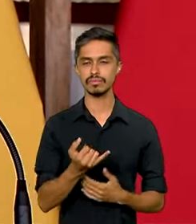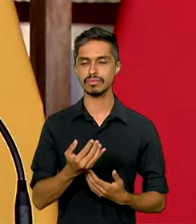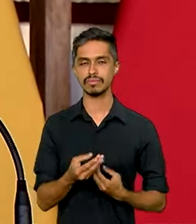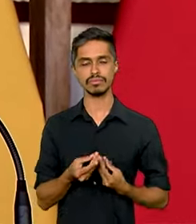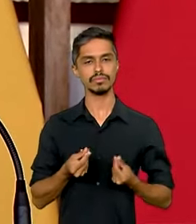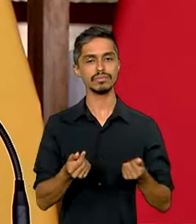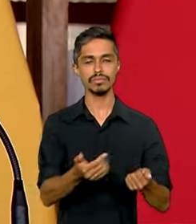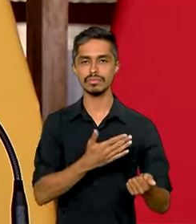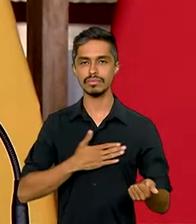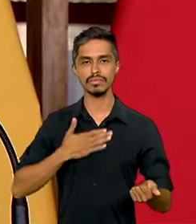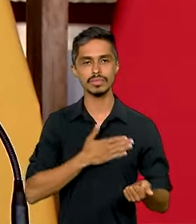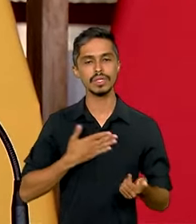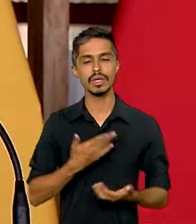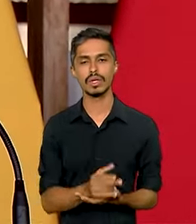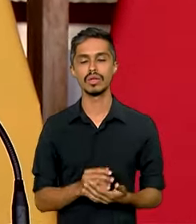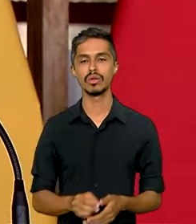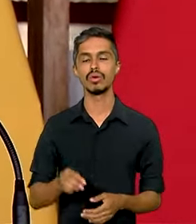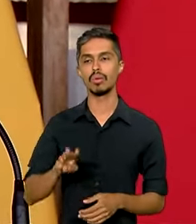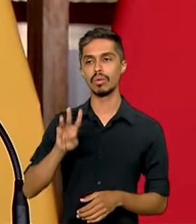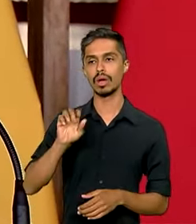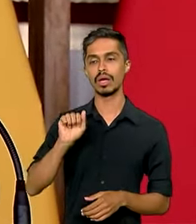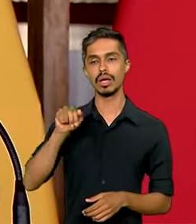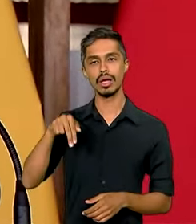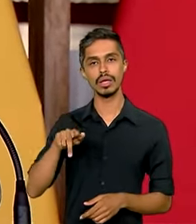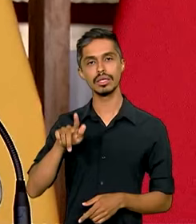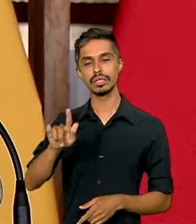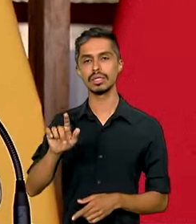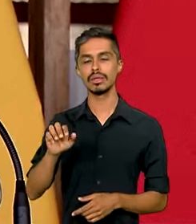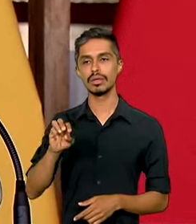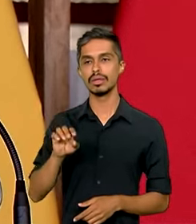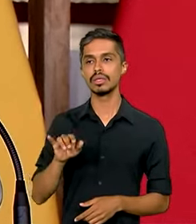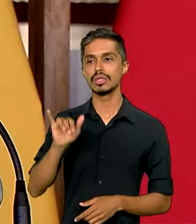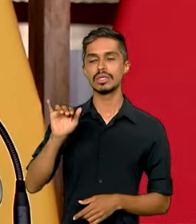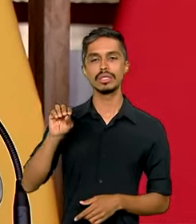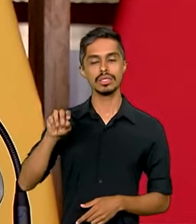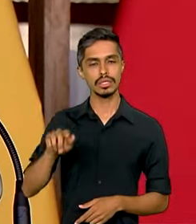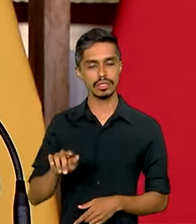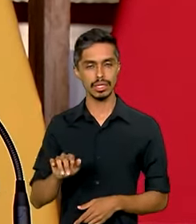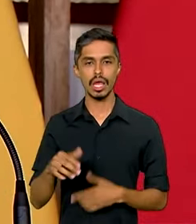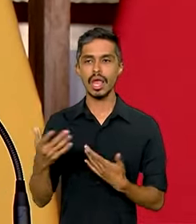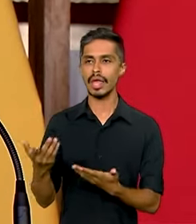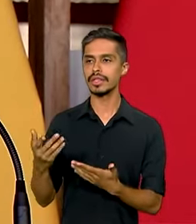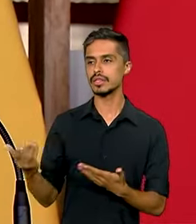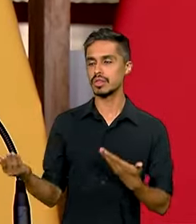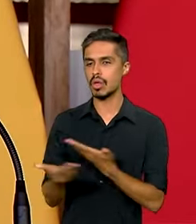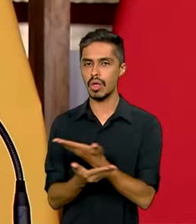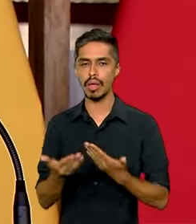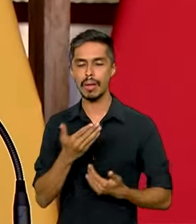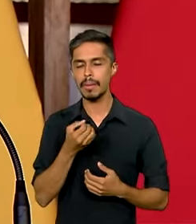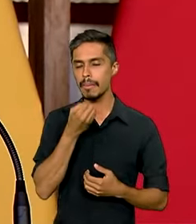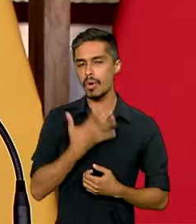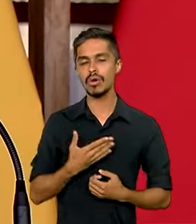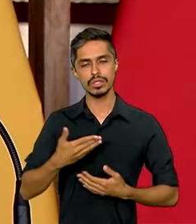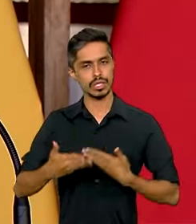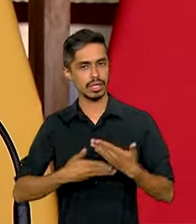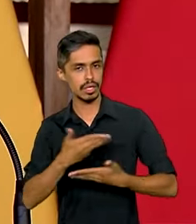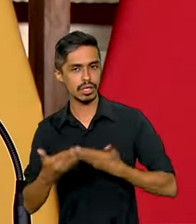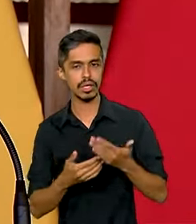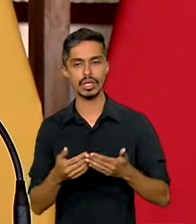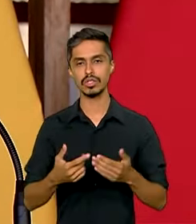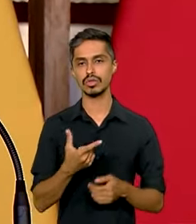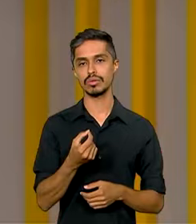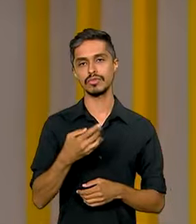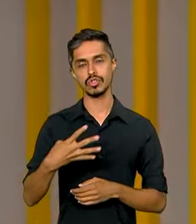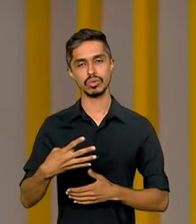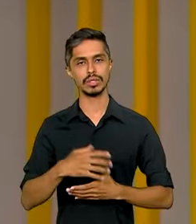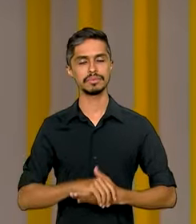com o ministro Wang abre uma série de encontros de alto nível entre nossos países ao longo de